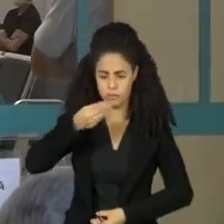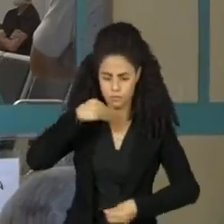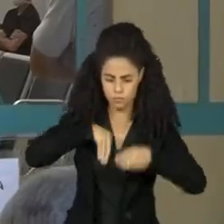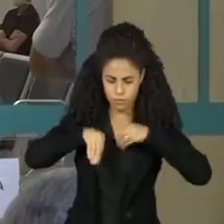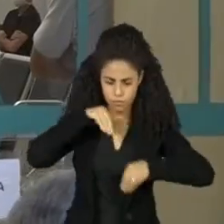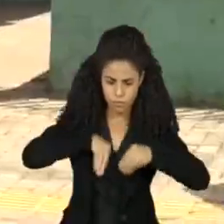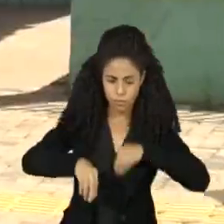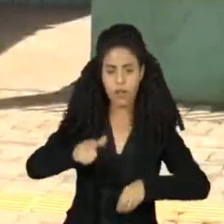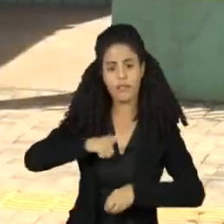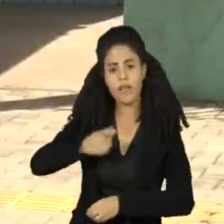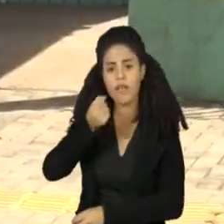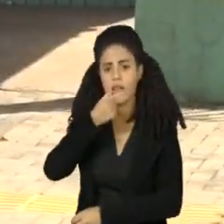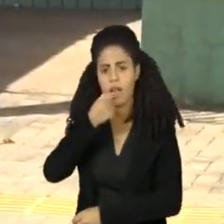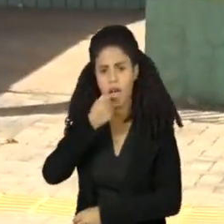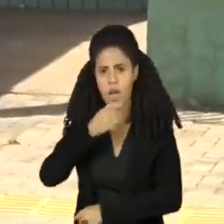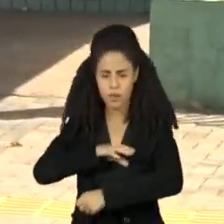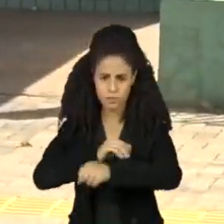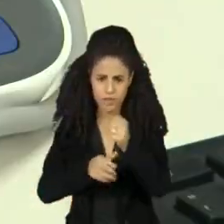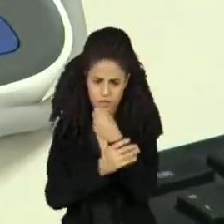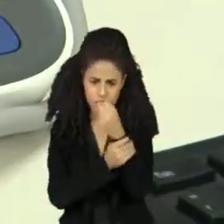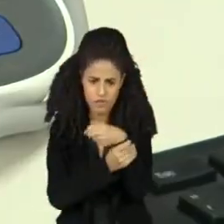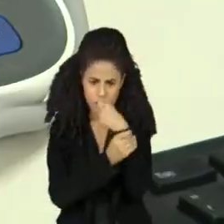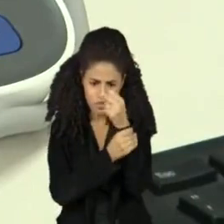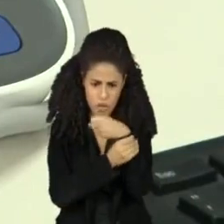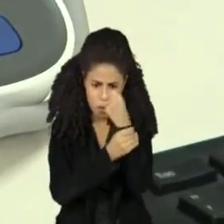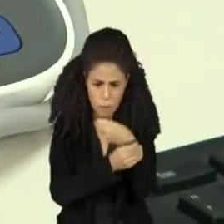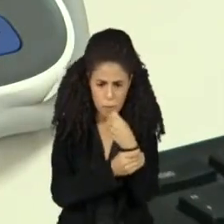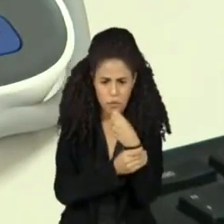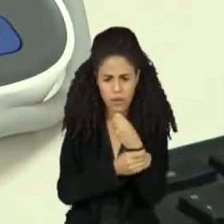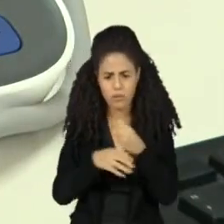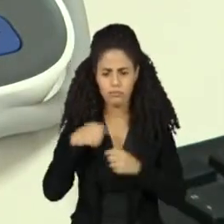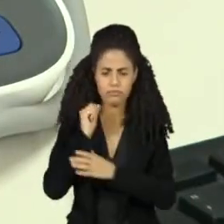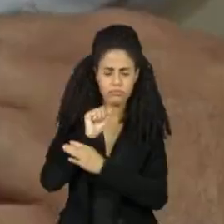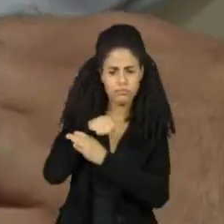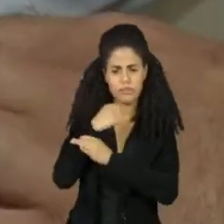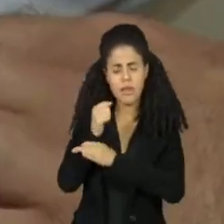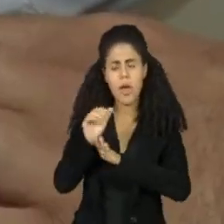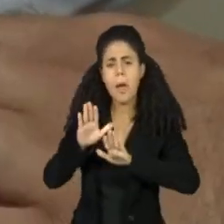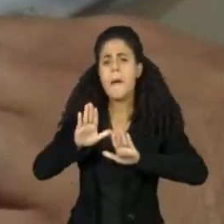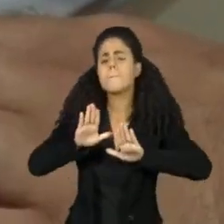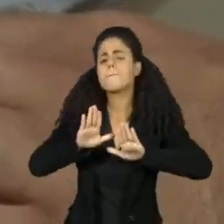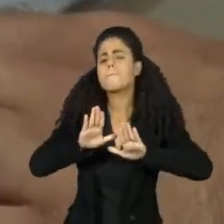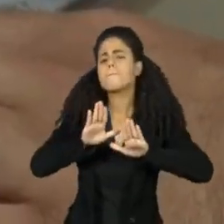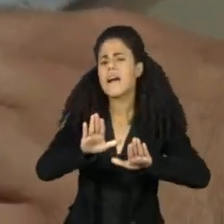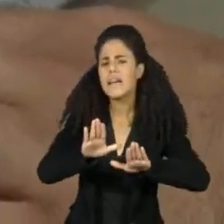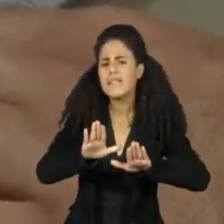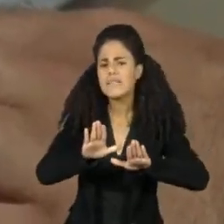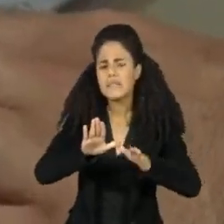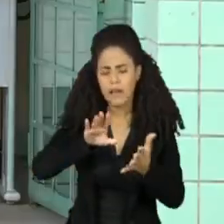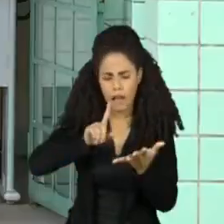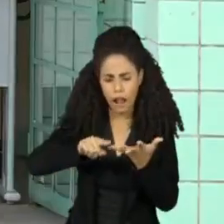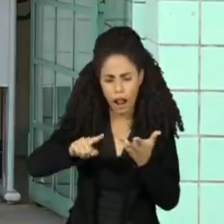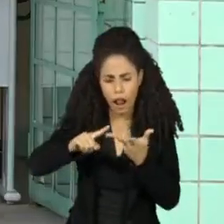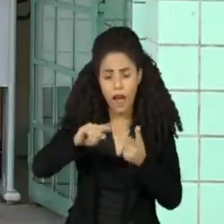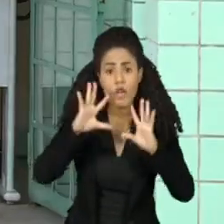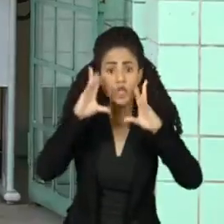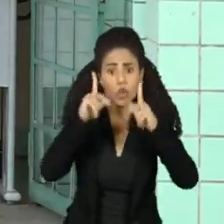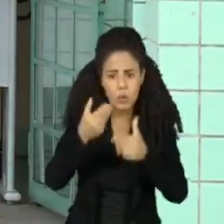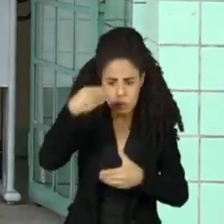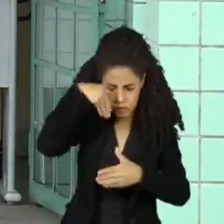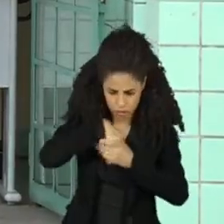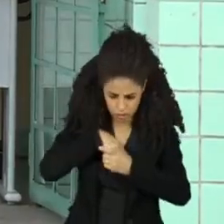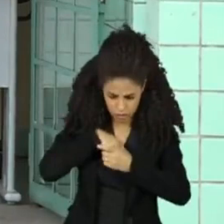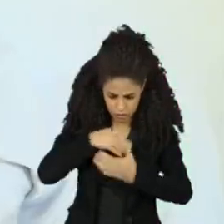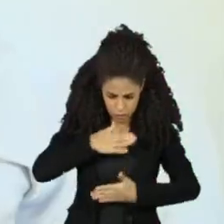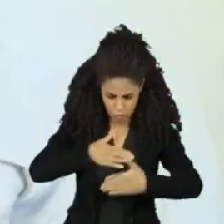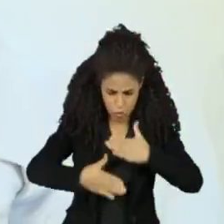reumatismo com medicamentos e Fisioterapia Mas e quando o mesmo o paciente apresenta todos esses problemas o nome